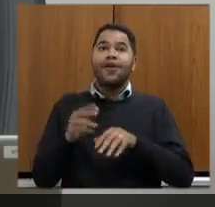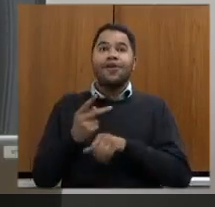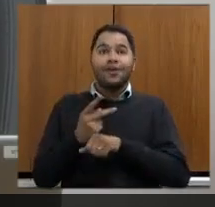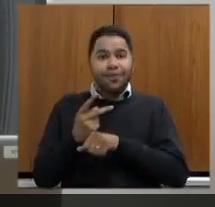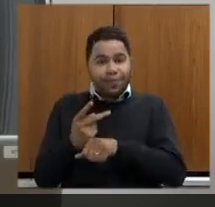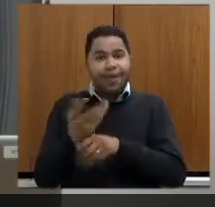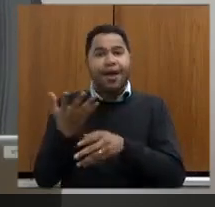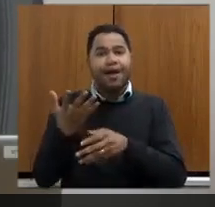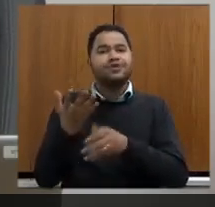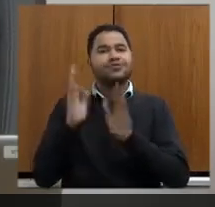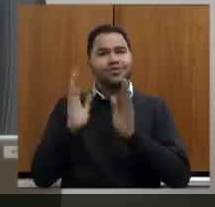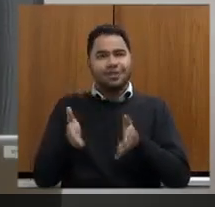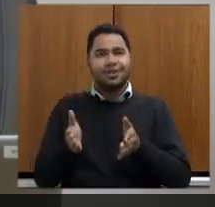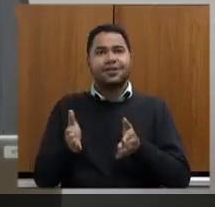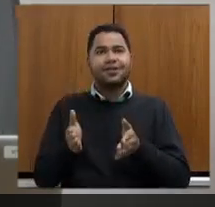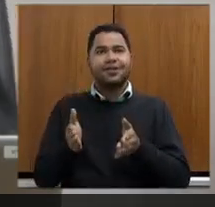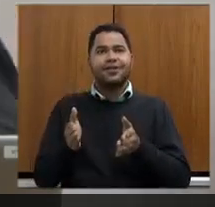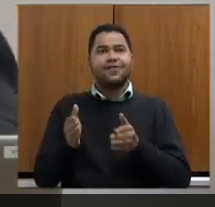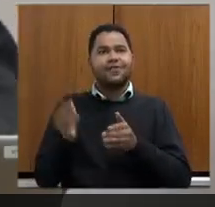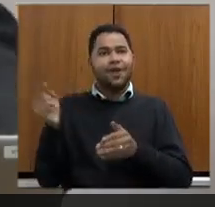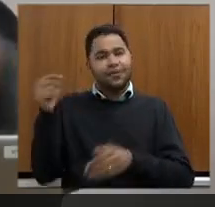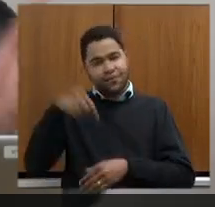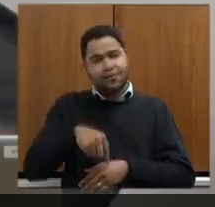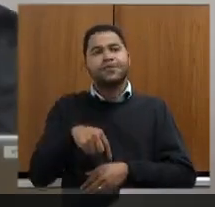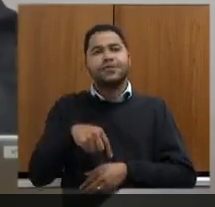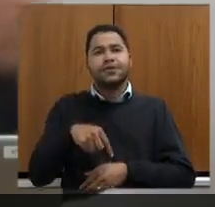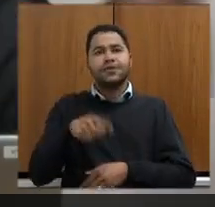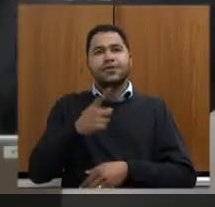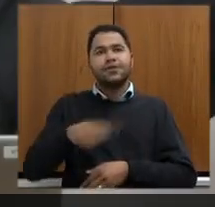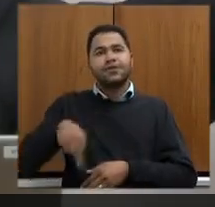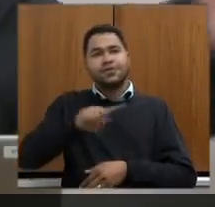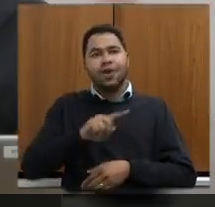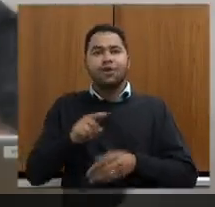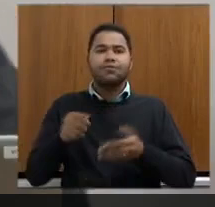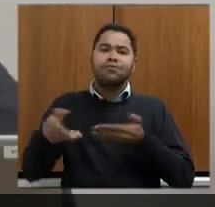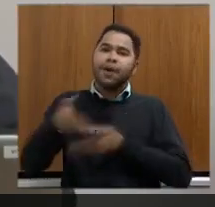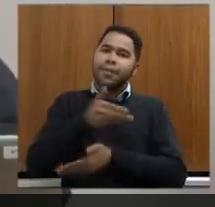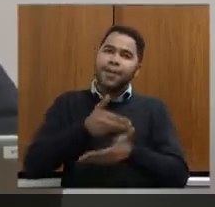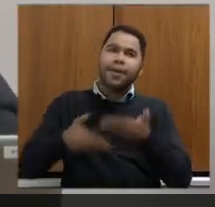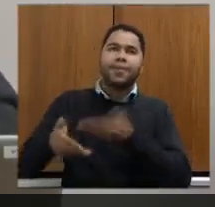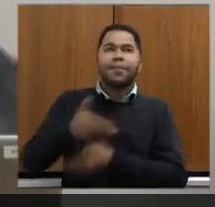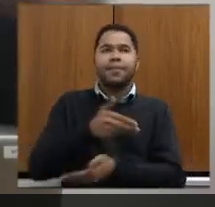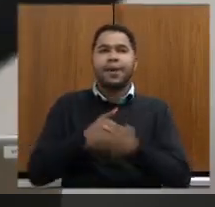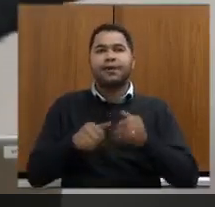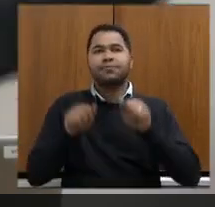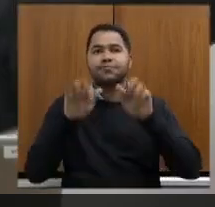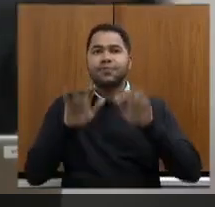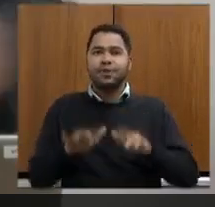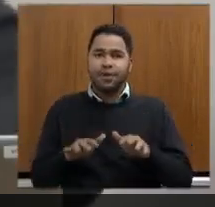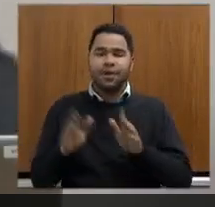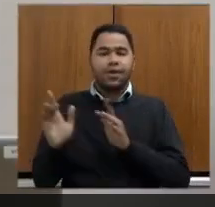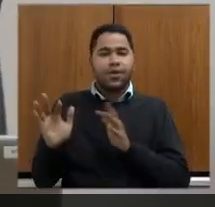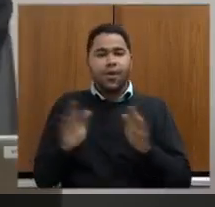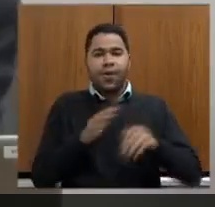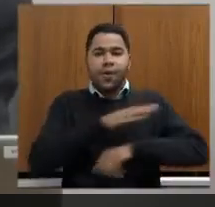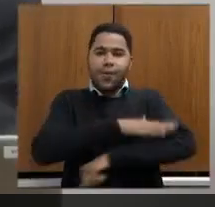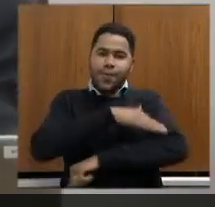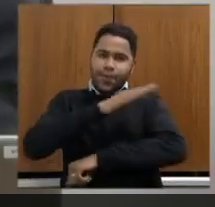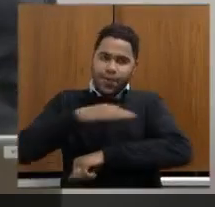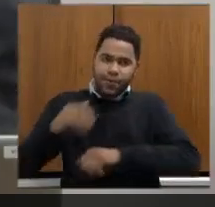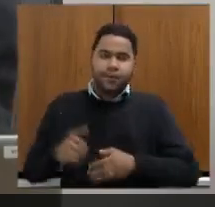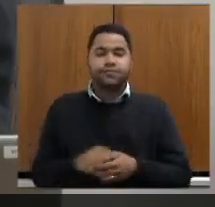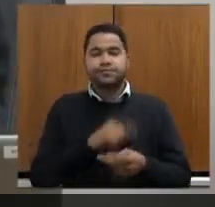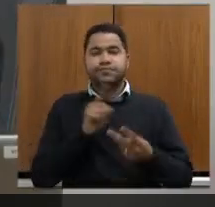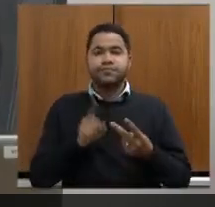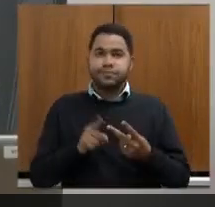dando comissão já prometeu e vai comparecer para a gente amarrar e o diabo a respeito da execução de Brumadinho